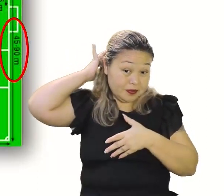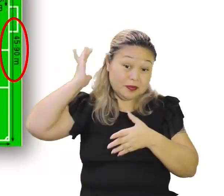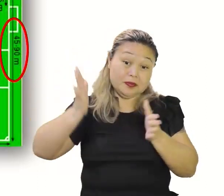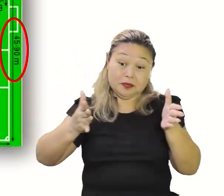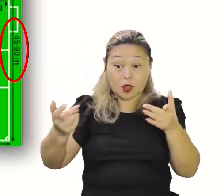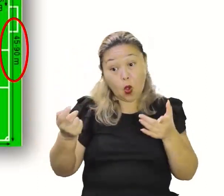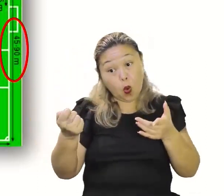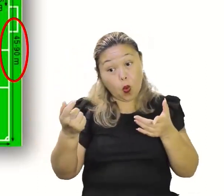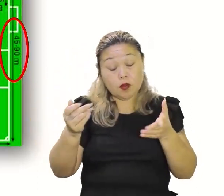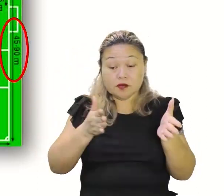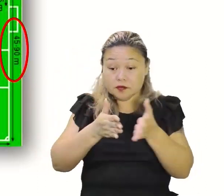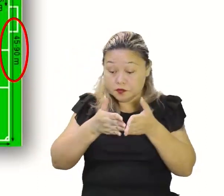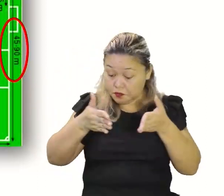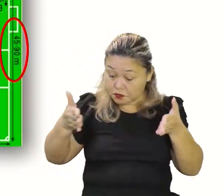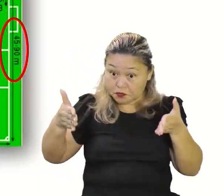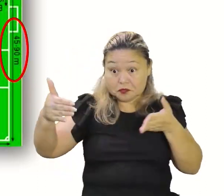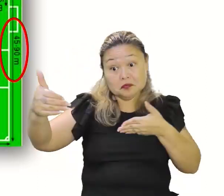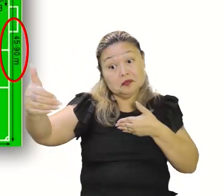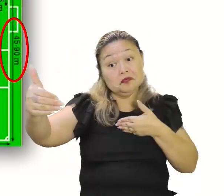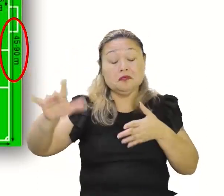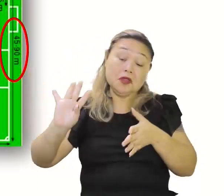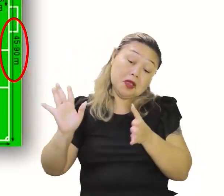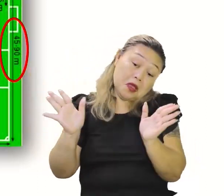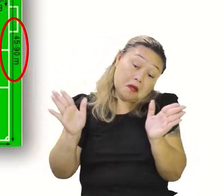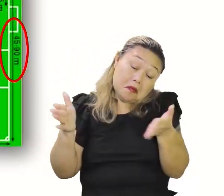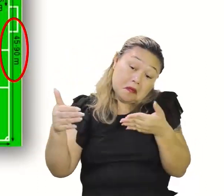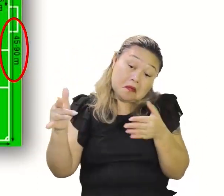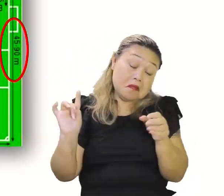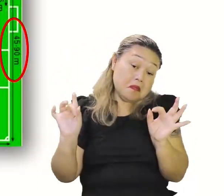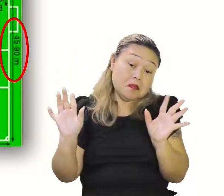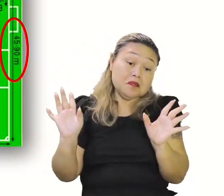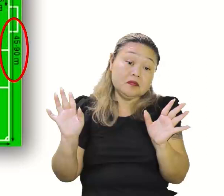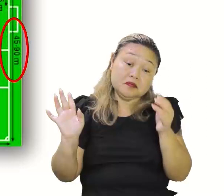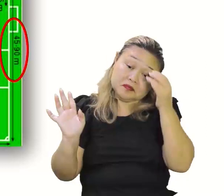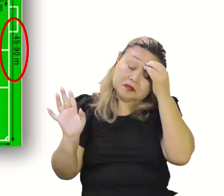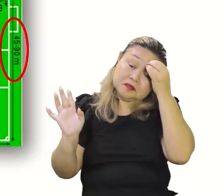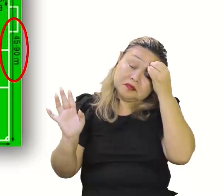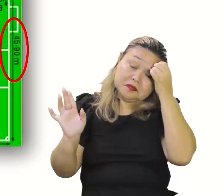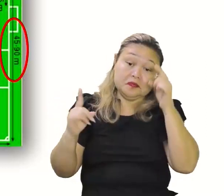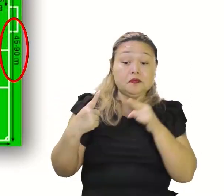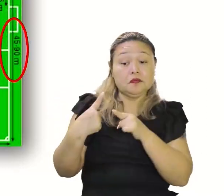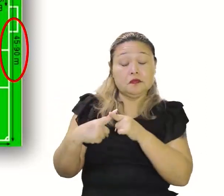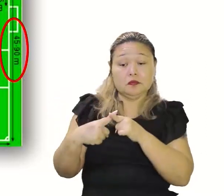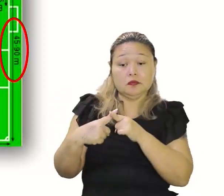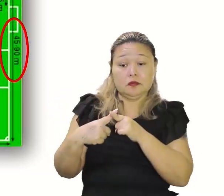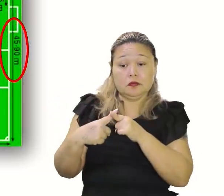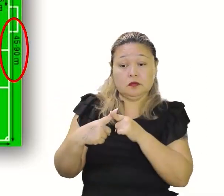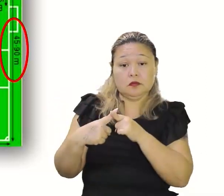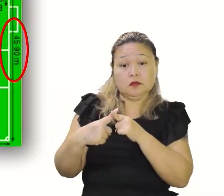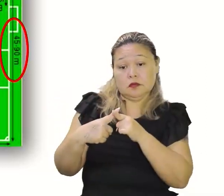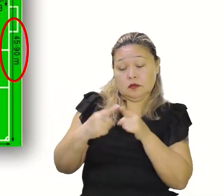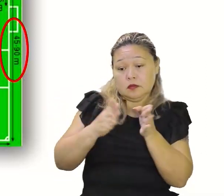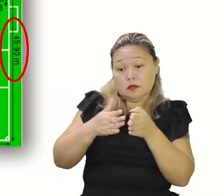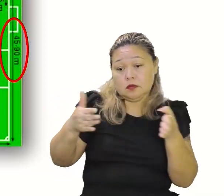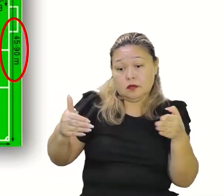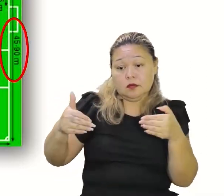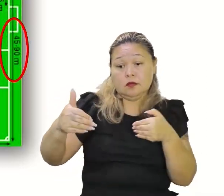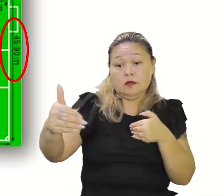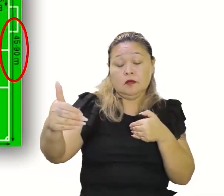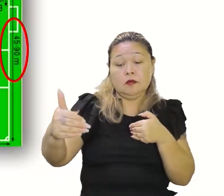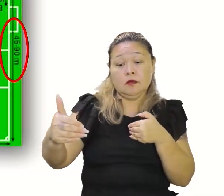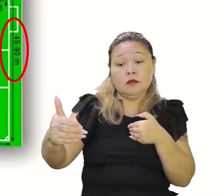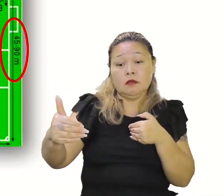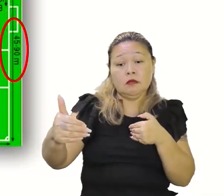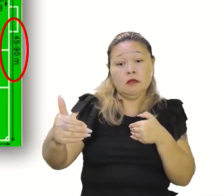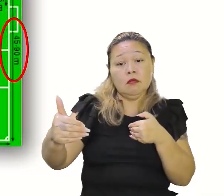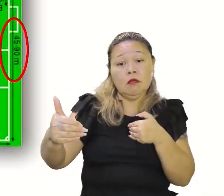futebol. Não é tão grande, não. Oficialmente, né? Mas aí... Menos... Um campo de futebol. Mas aí eu penso assim, porque ali